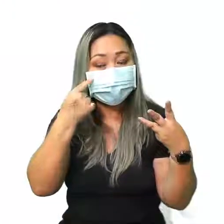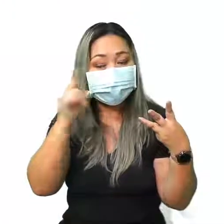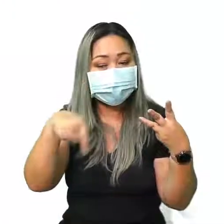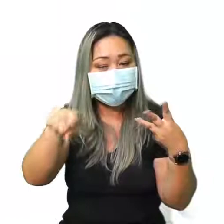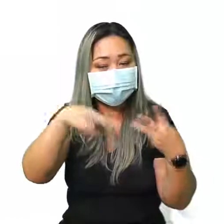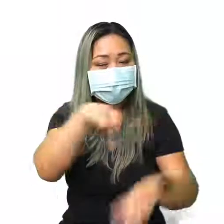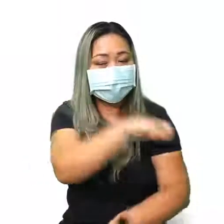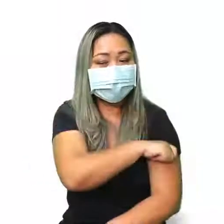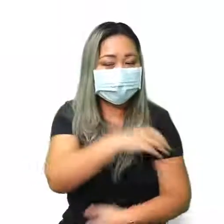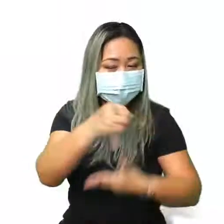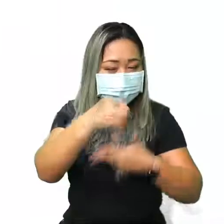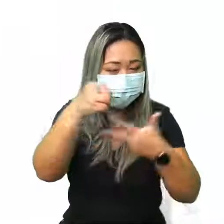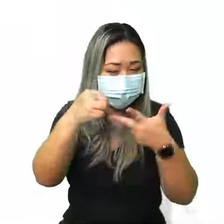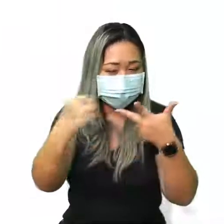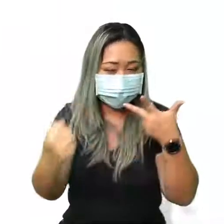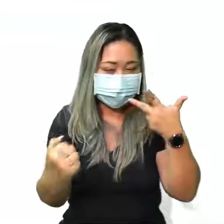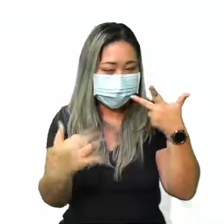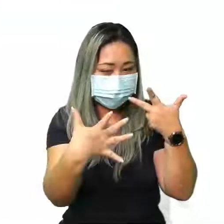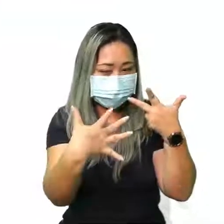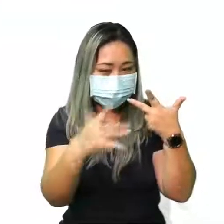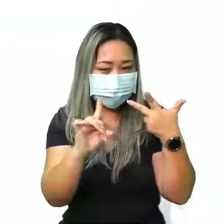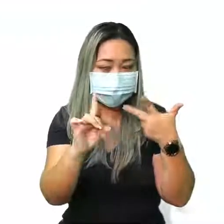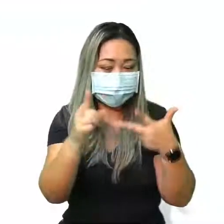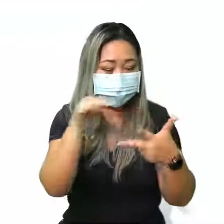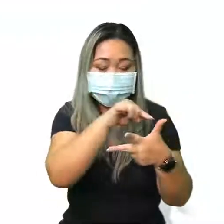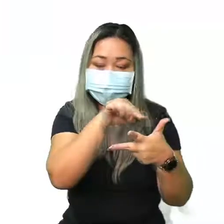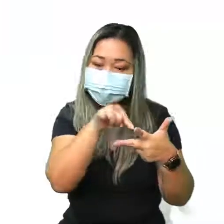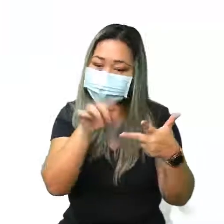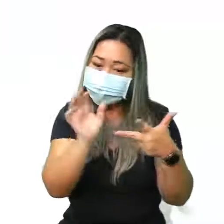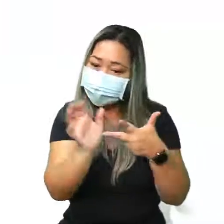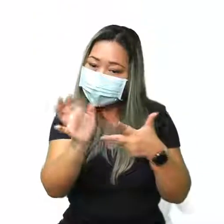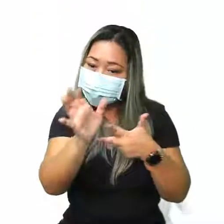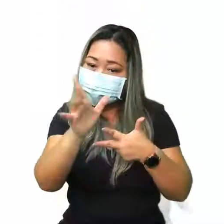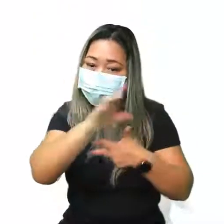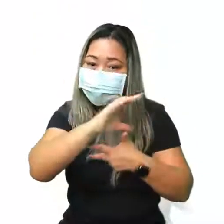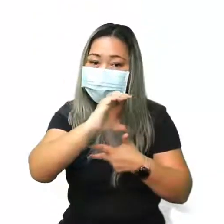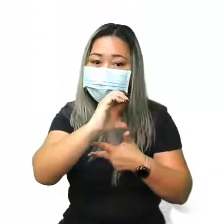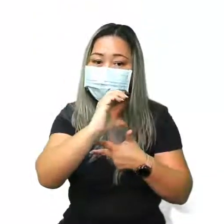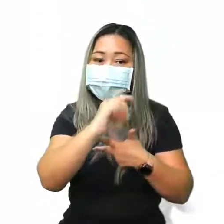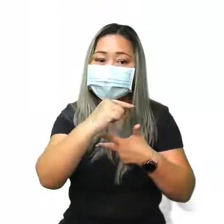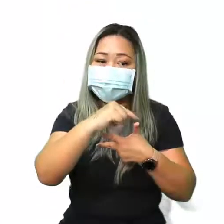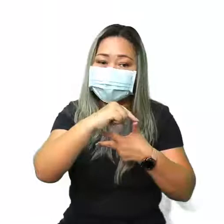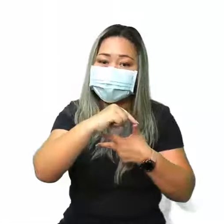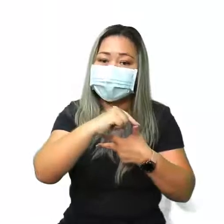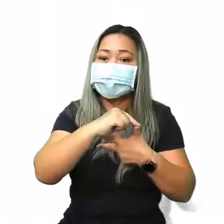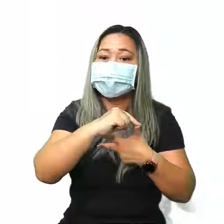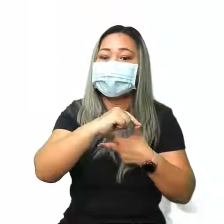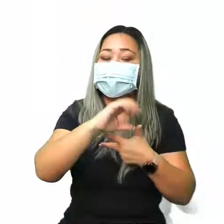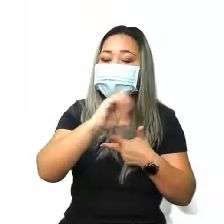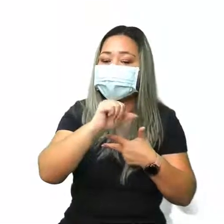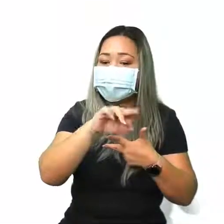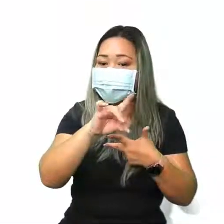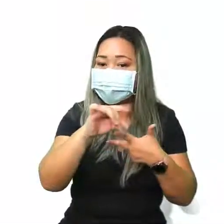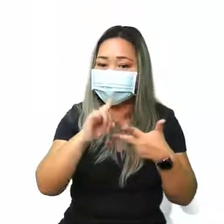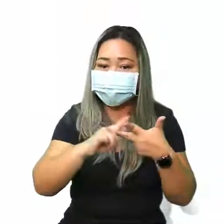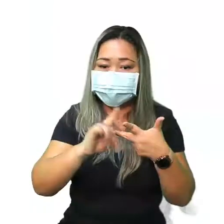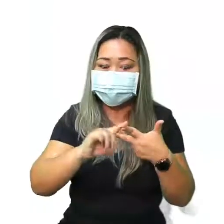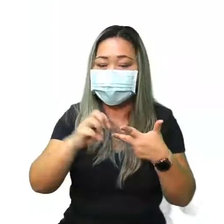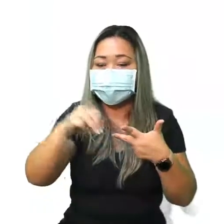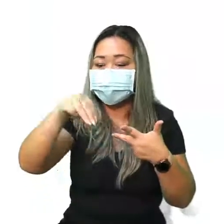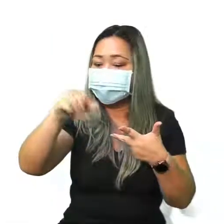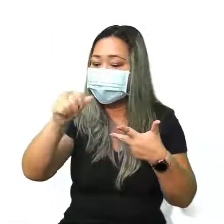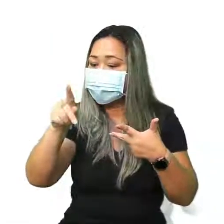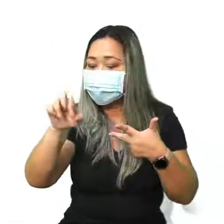do Enem, ligadinho. Essas três espécies, o cascudo, o mapará e a corvinha,